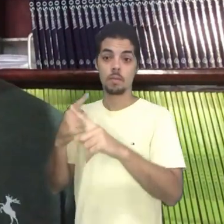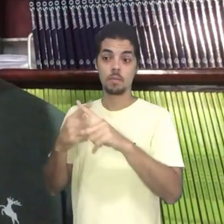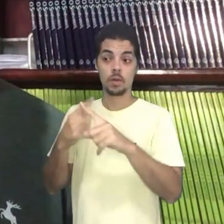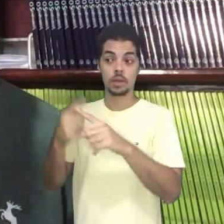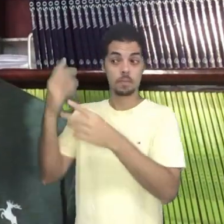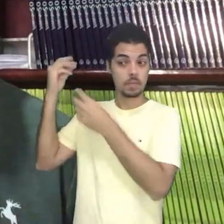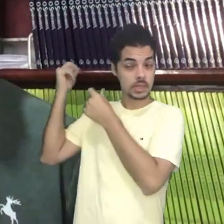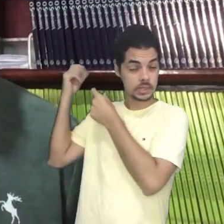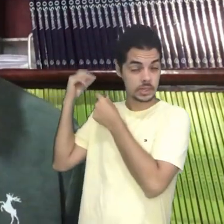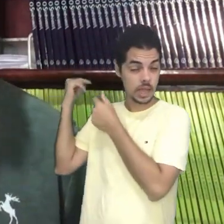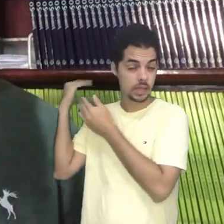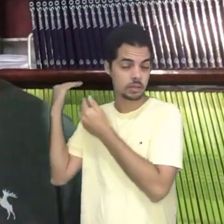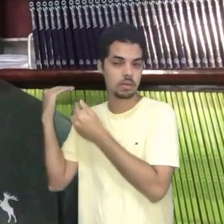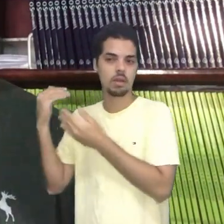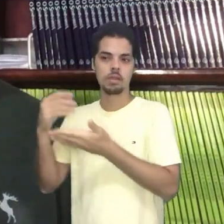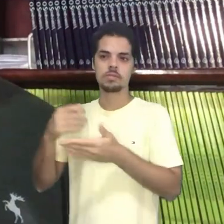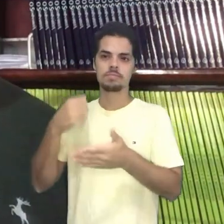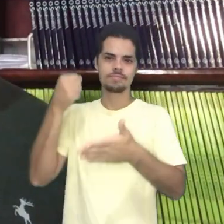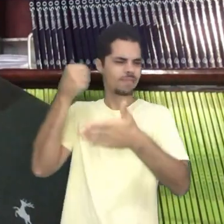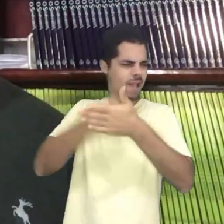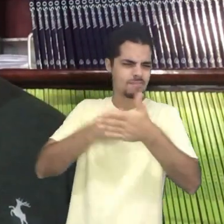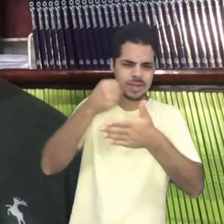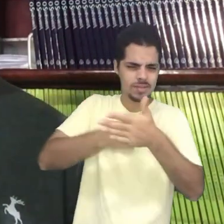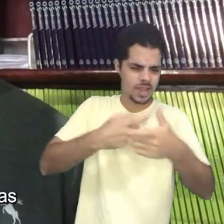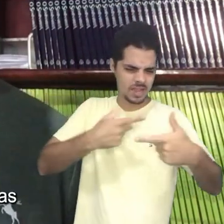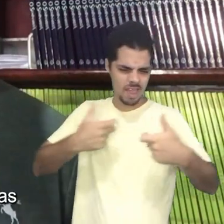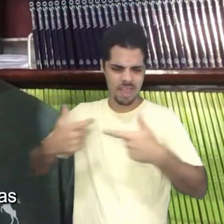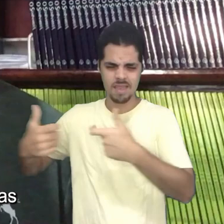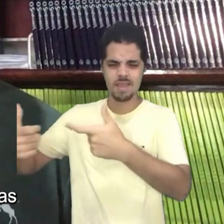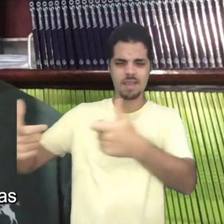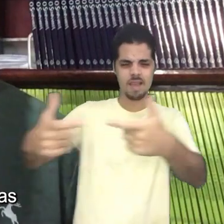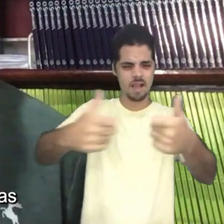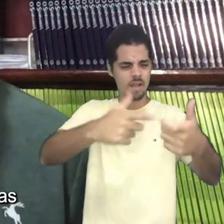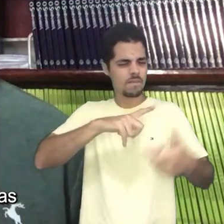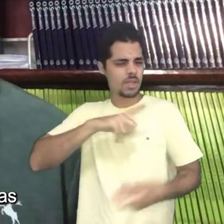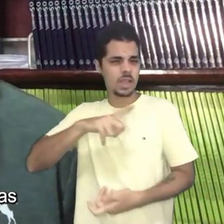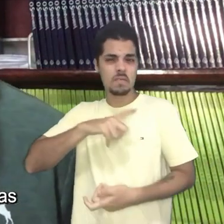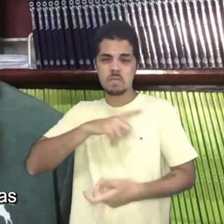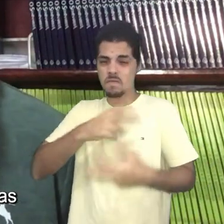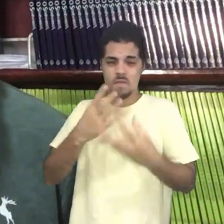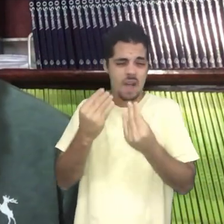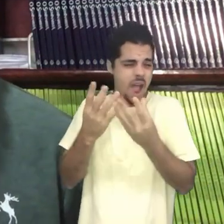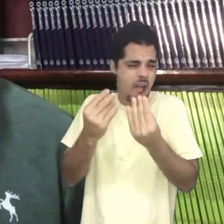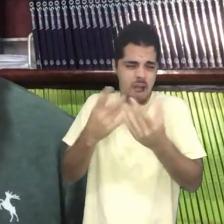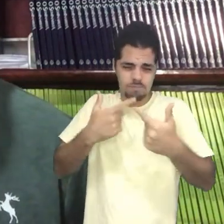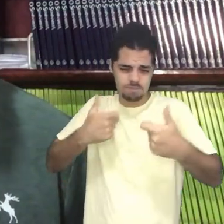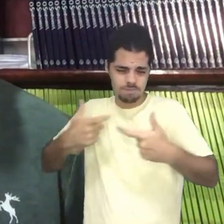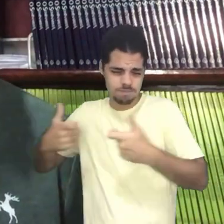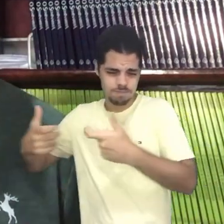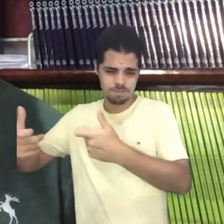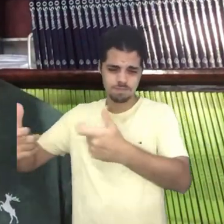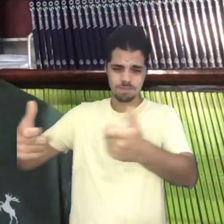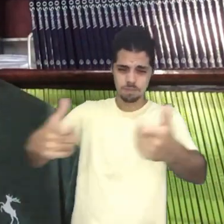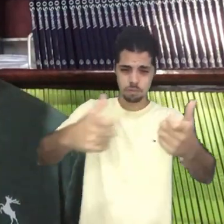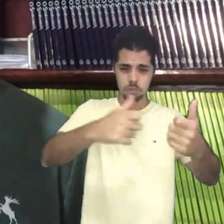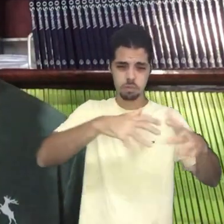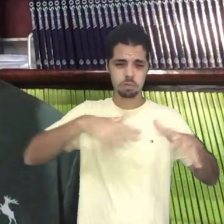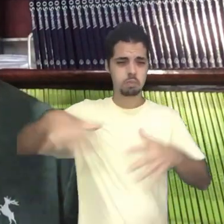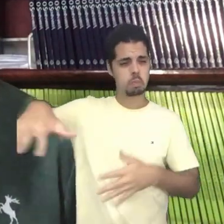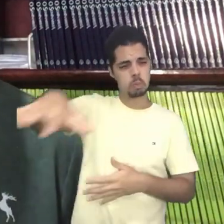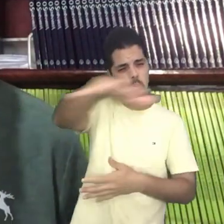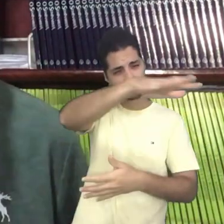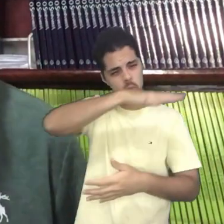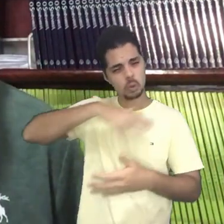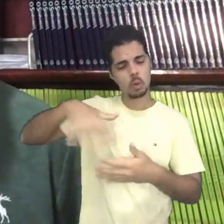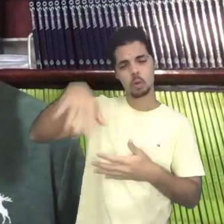em panfletos e também no campo de batalhas. Houveram guerras das independências no estado do Pará,